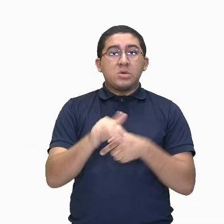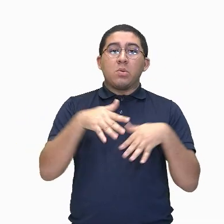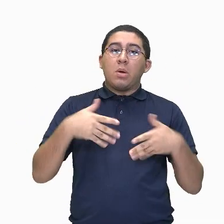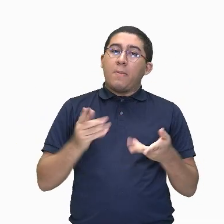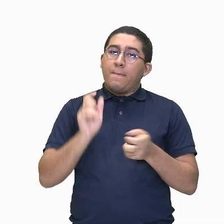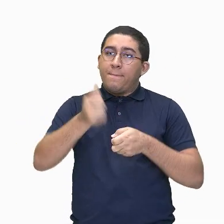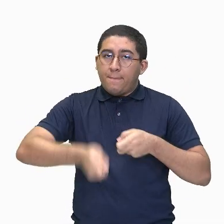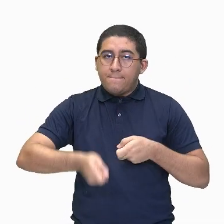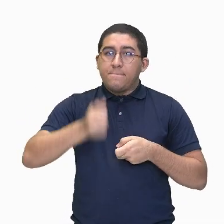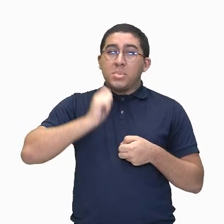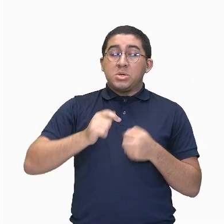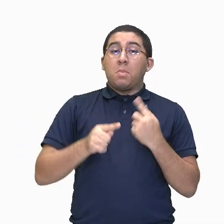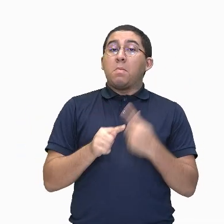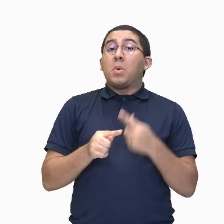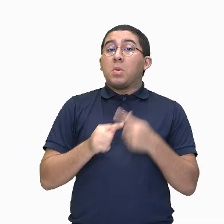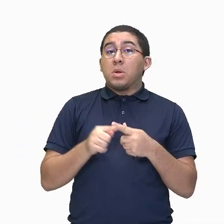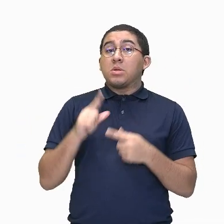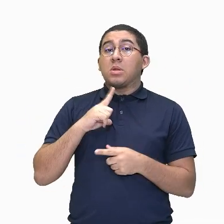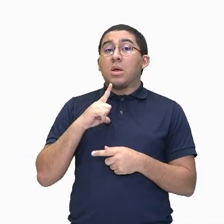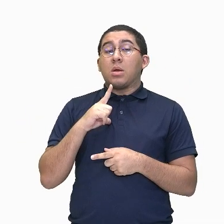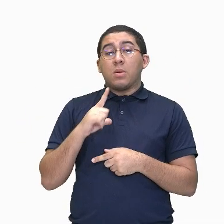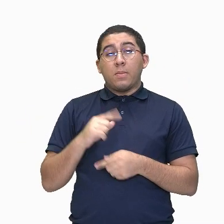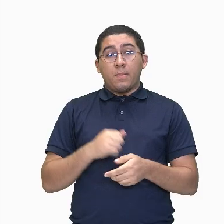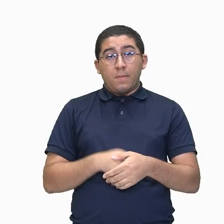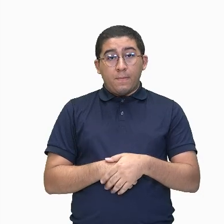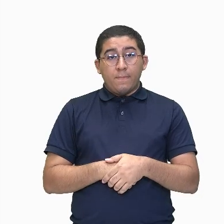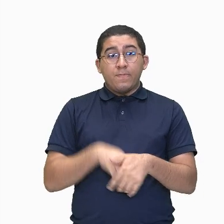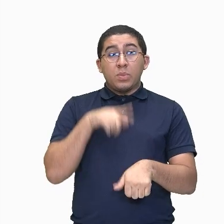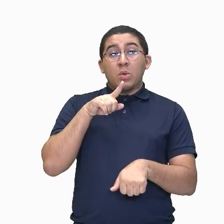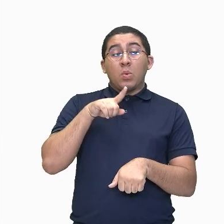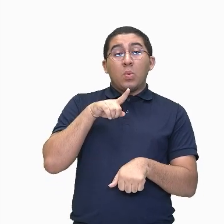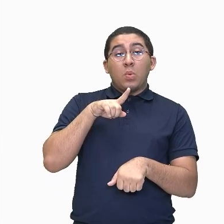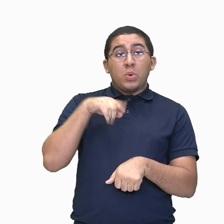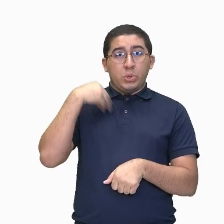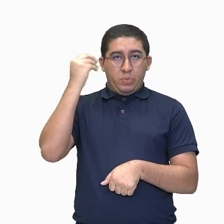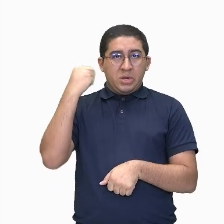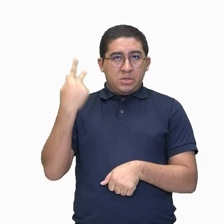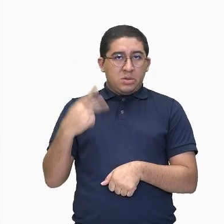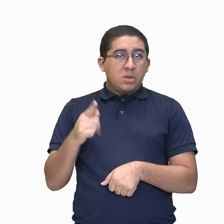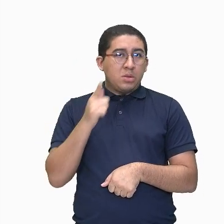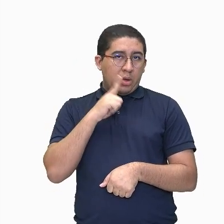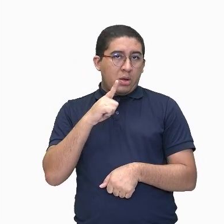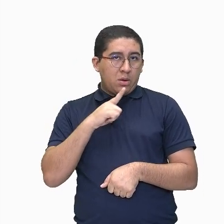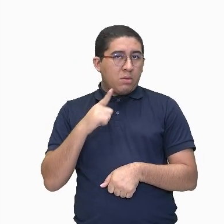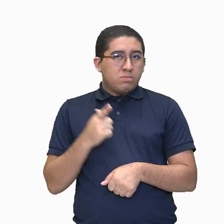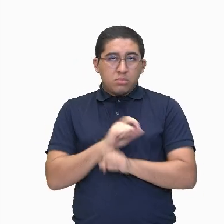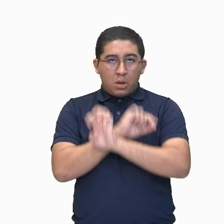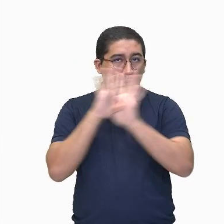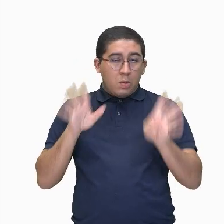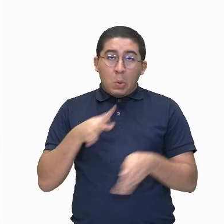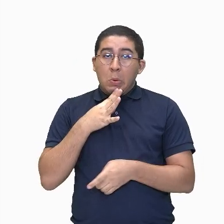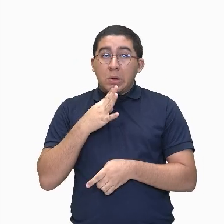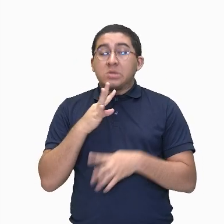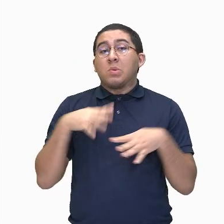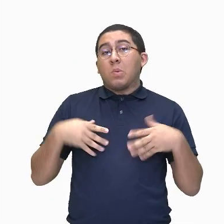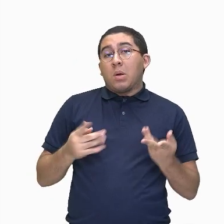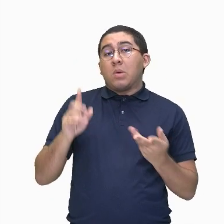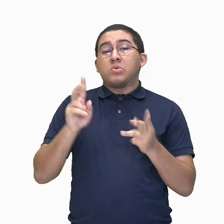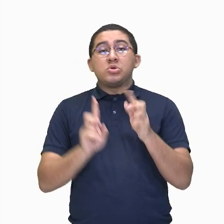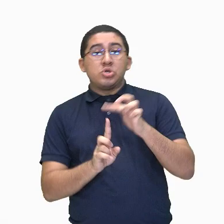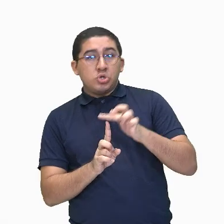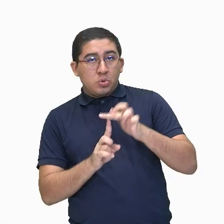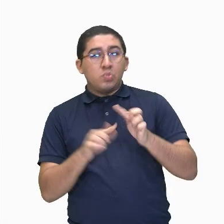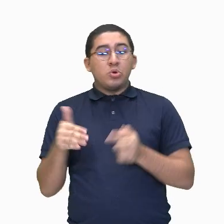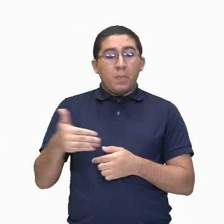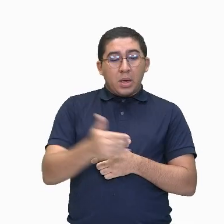isso é devido que o tempo da experiência que ele já tem. Ele já conhece a vazante,